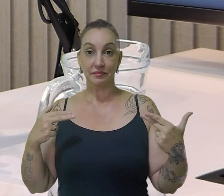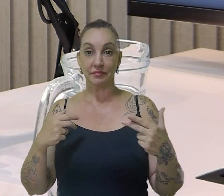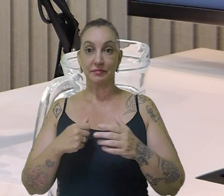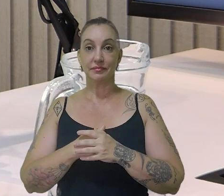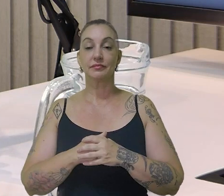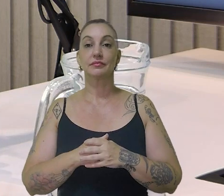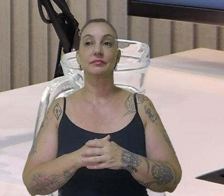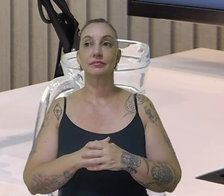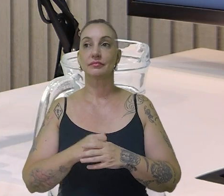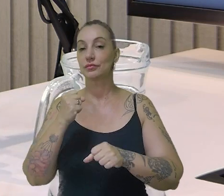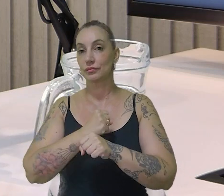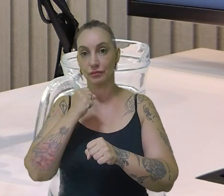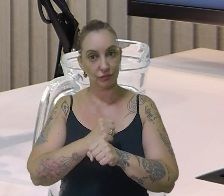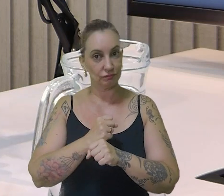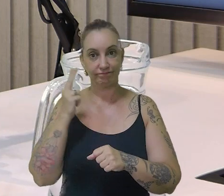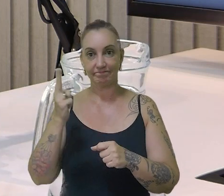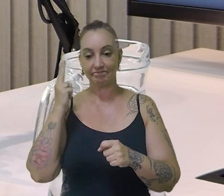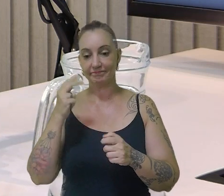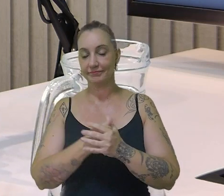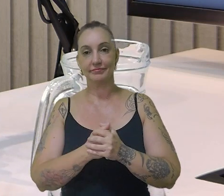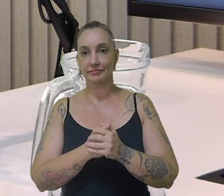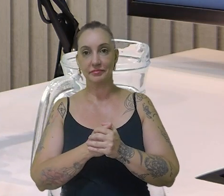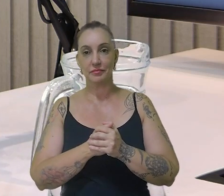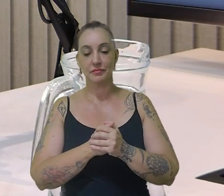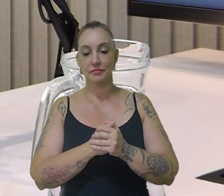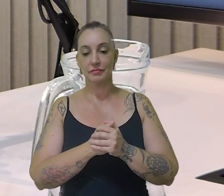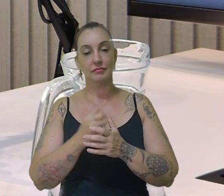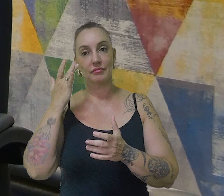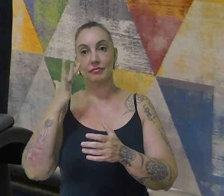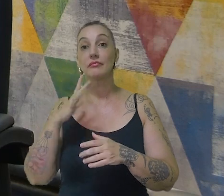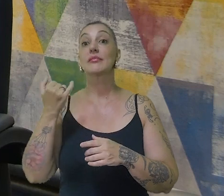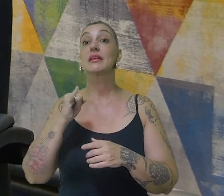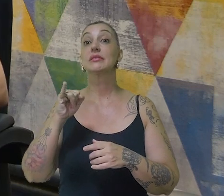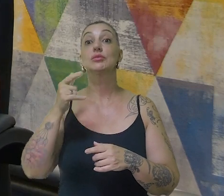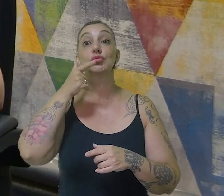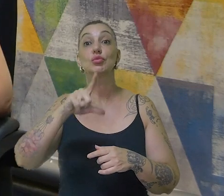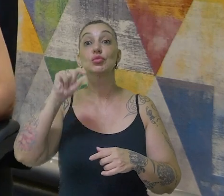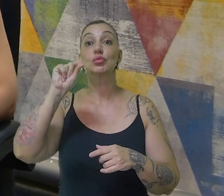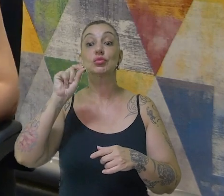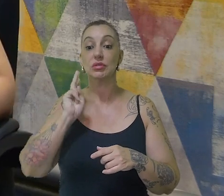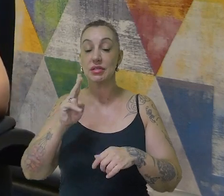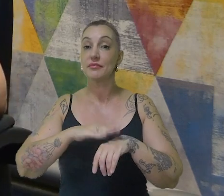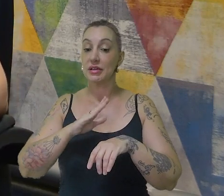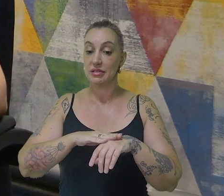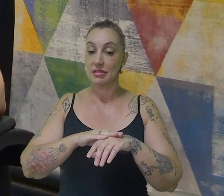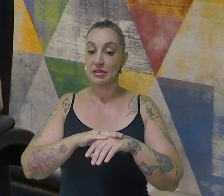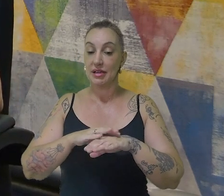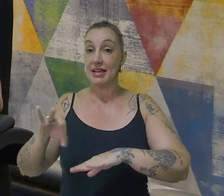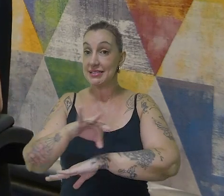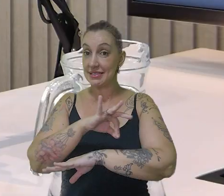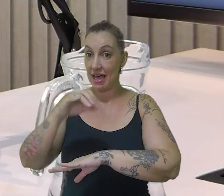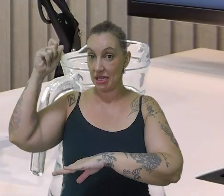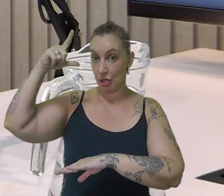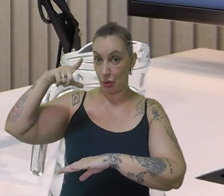de fazer montar não loucura é insano se você puder escolher você vai escolher sempre fazer o design de luz